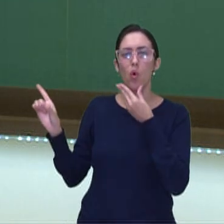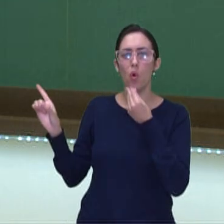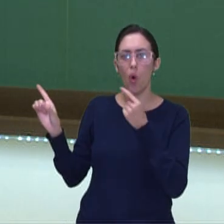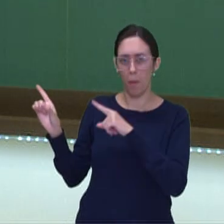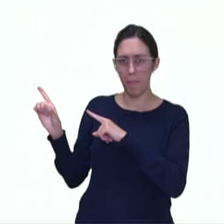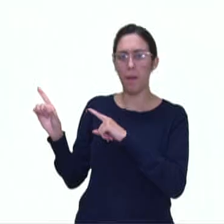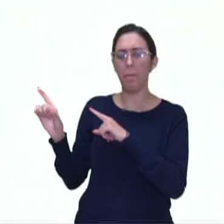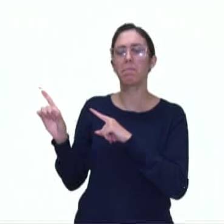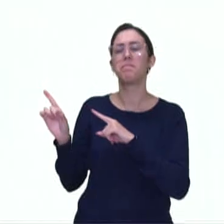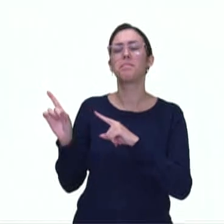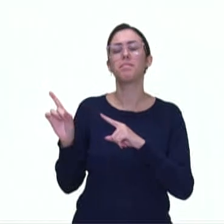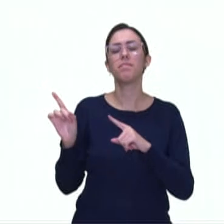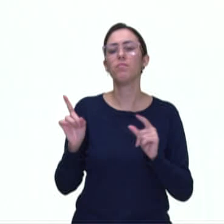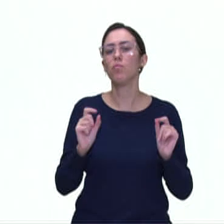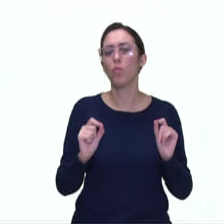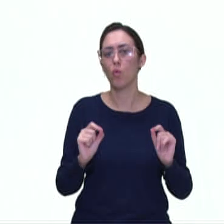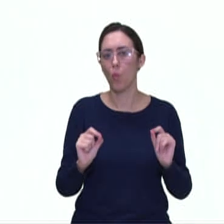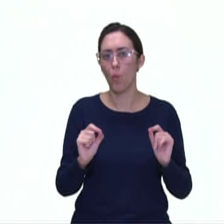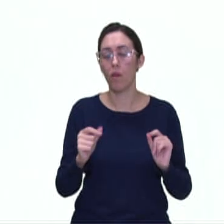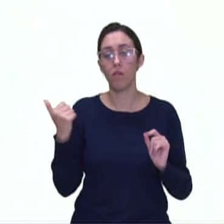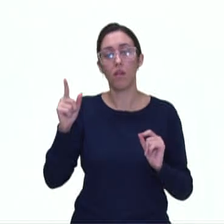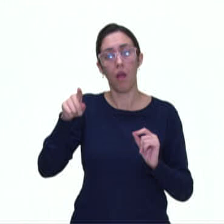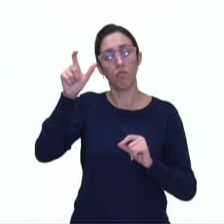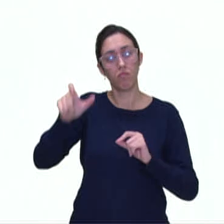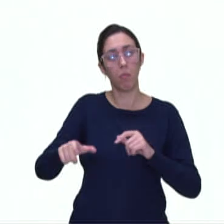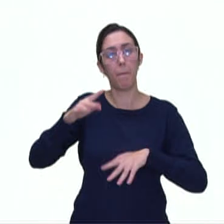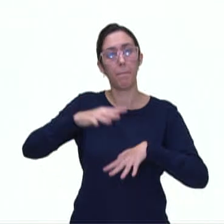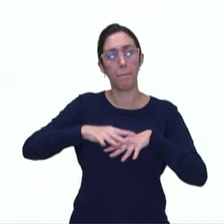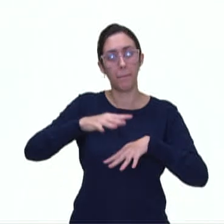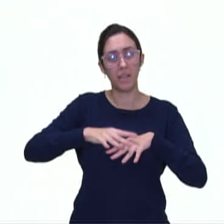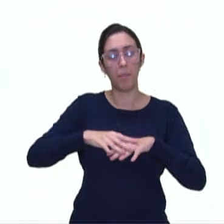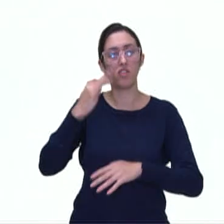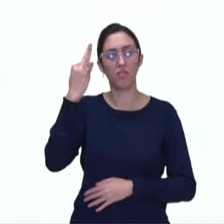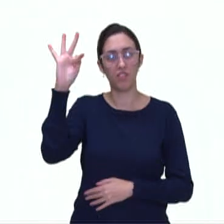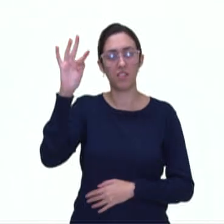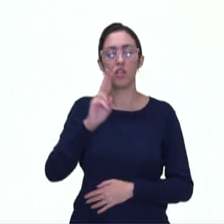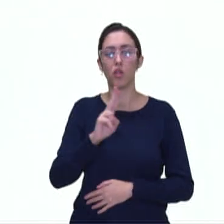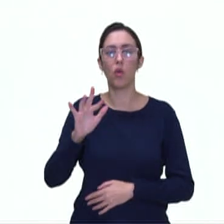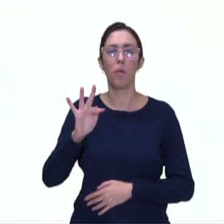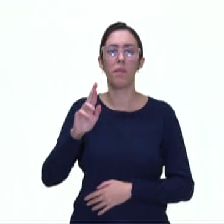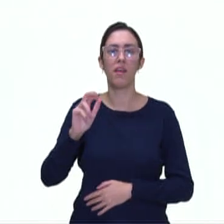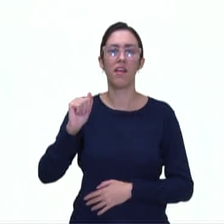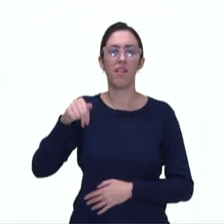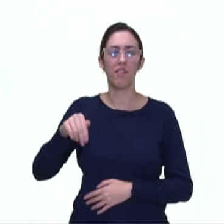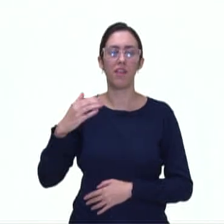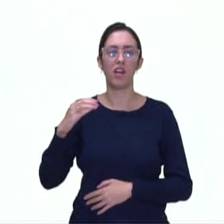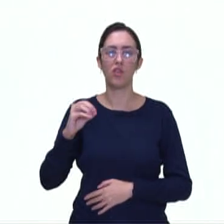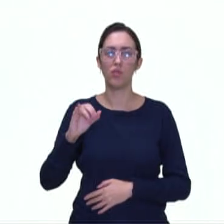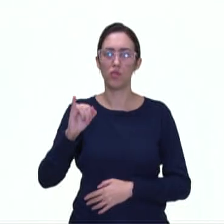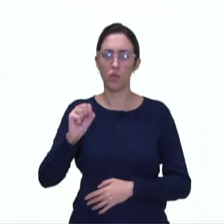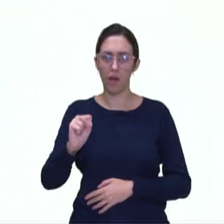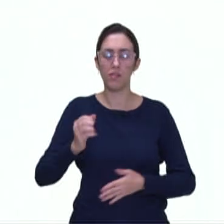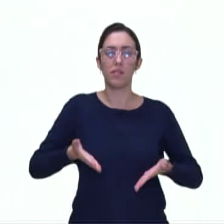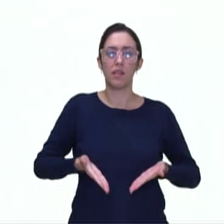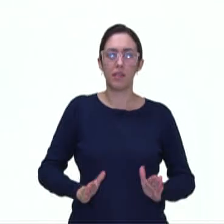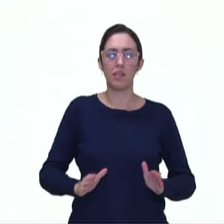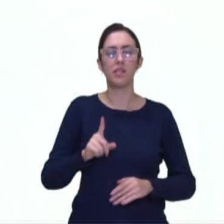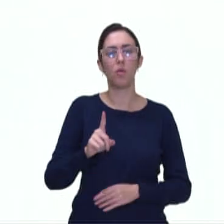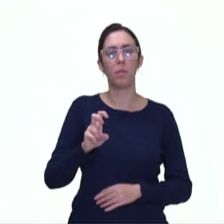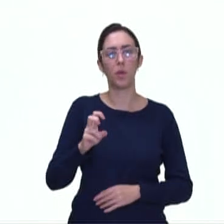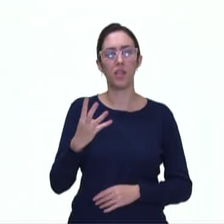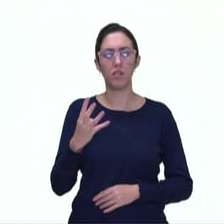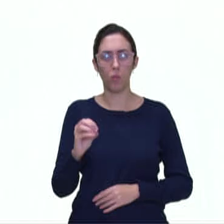na tela, para você, né, um matemático francês chamado François Viète. Né? Ele nasceu em 1540, morreu